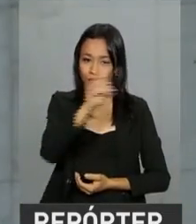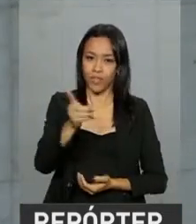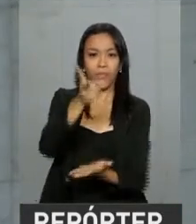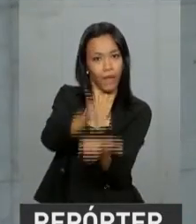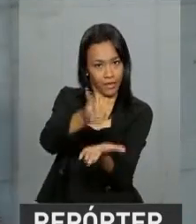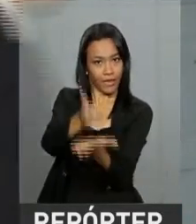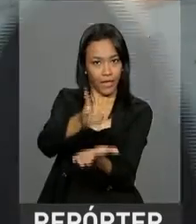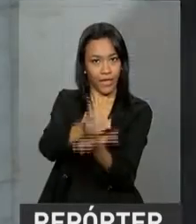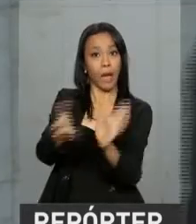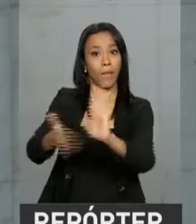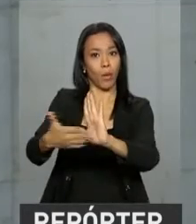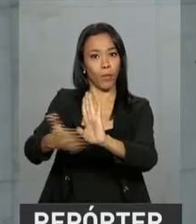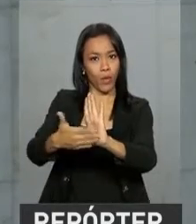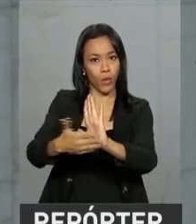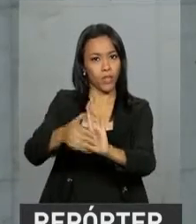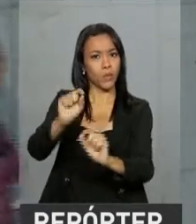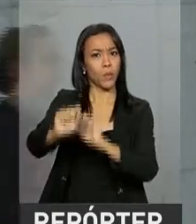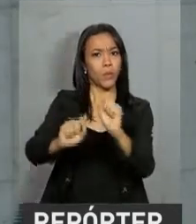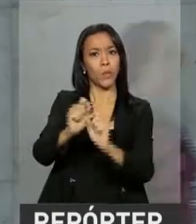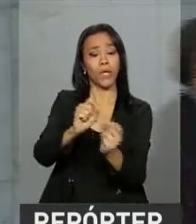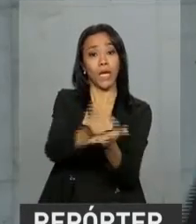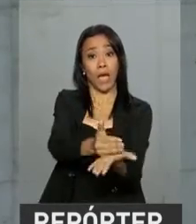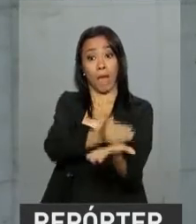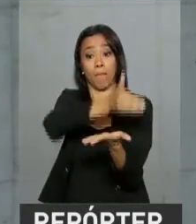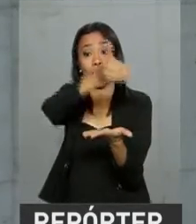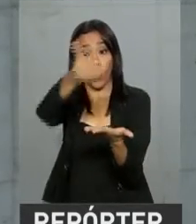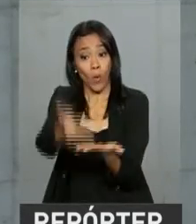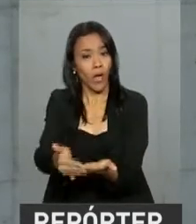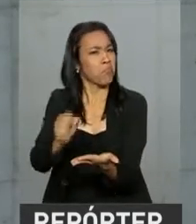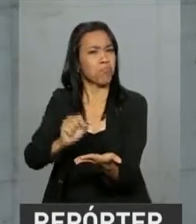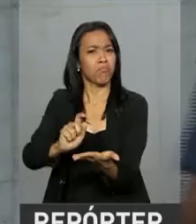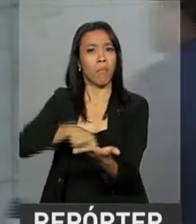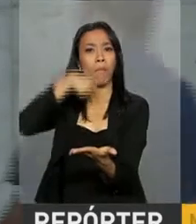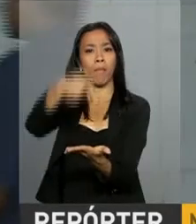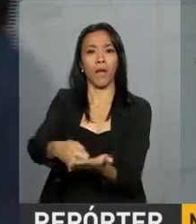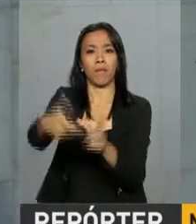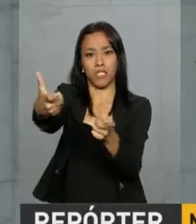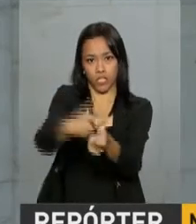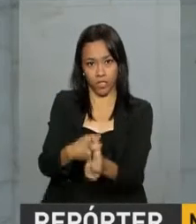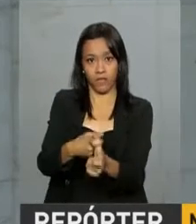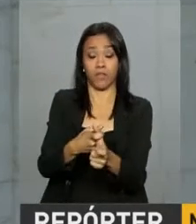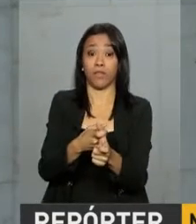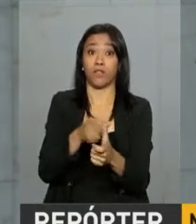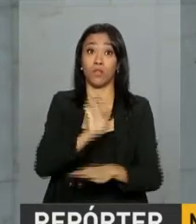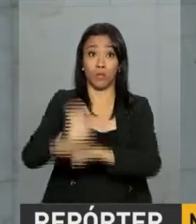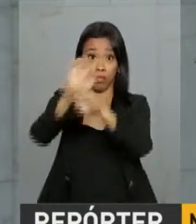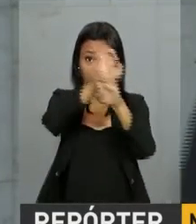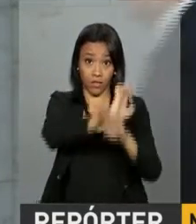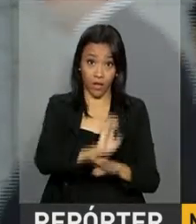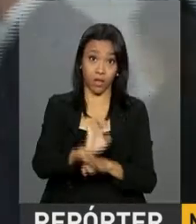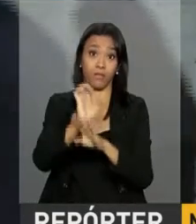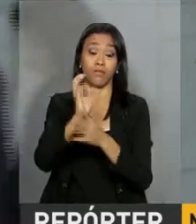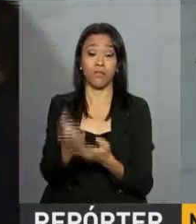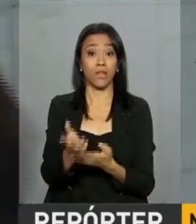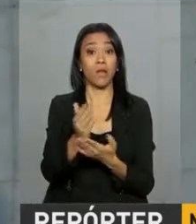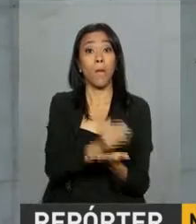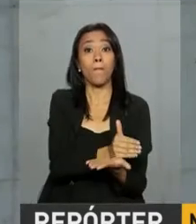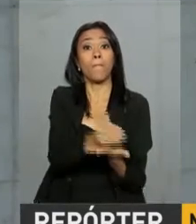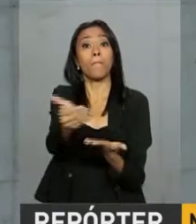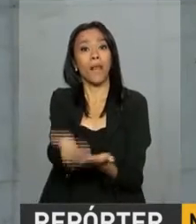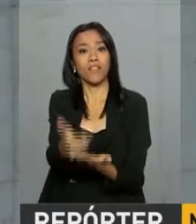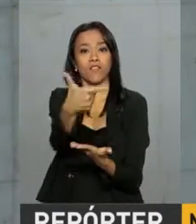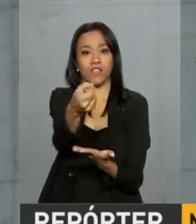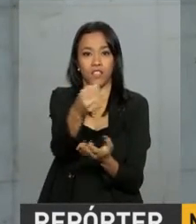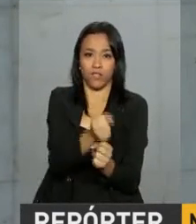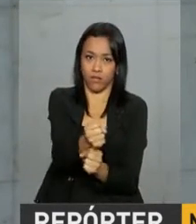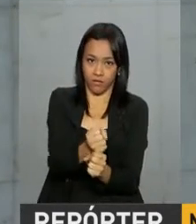proposta de alongamento do pagamento das dívidas dos estados e do distrito federal com a união pelo prazo de até 20 anos a